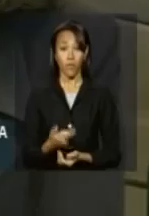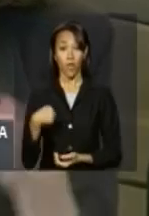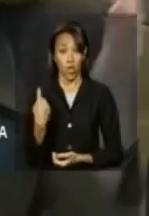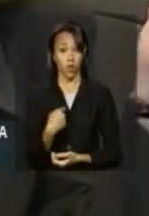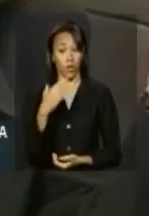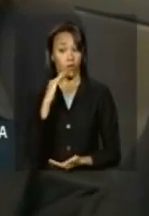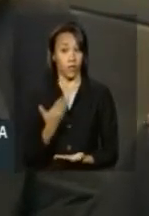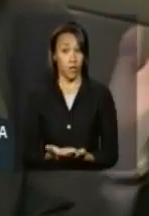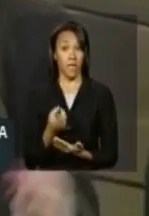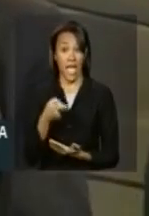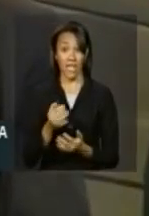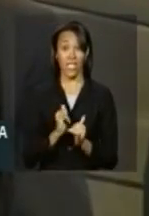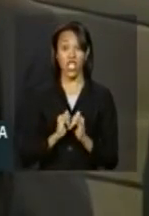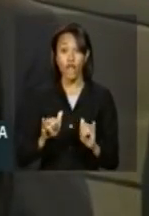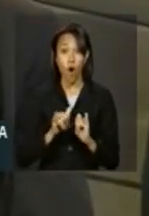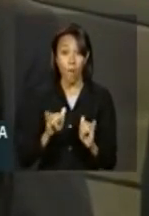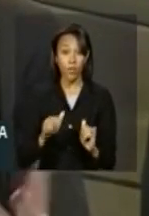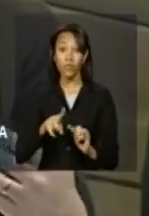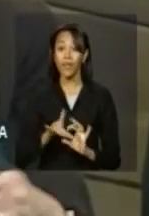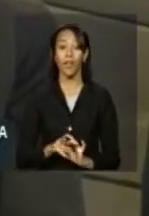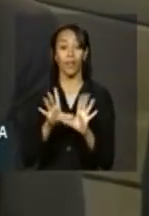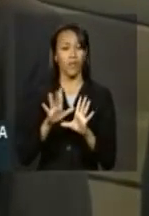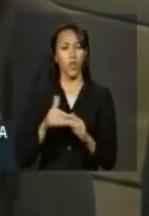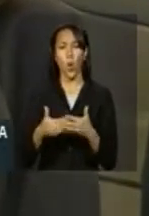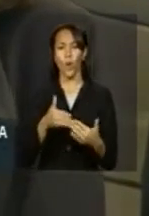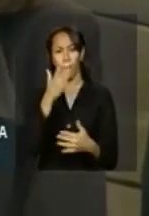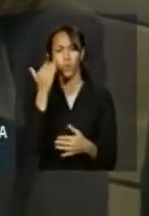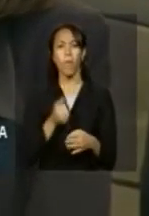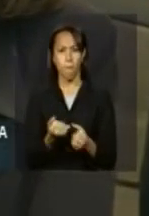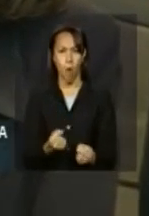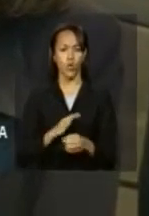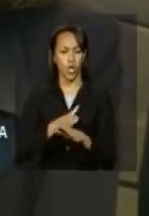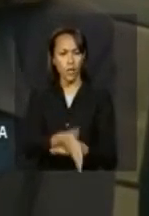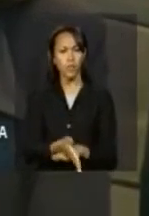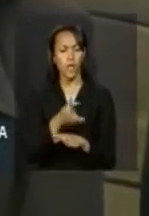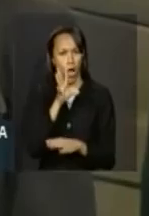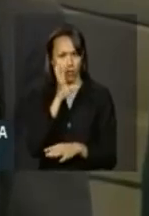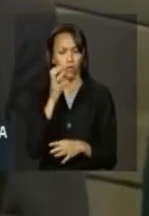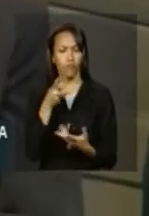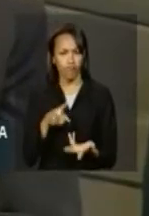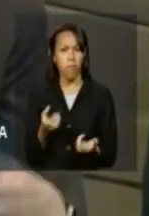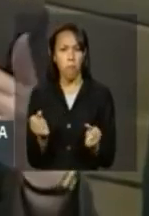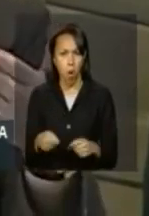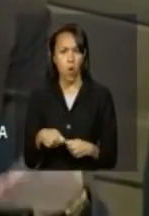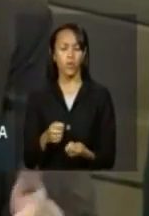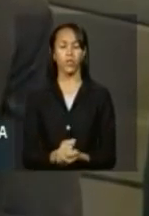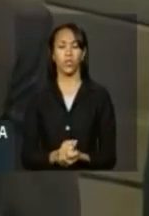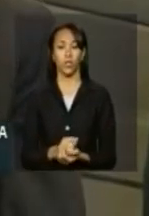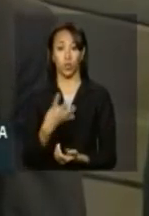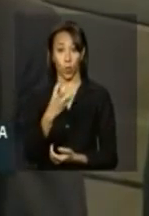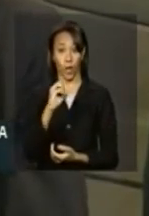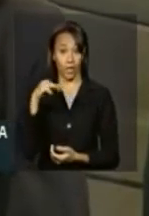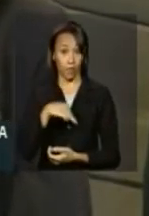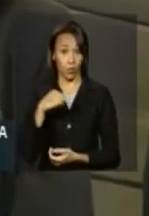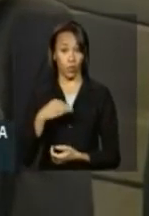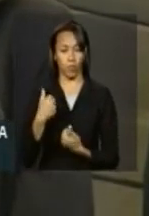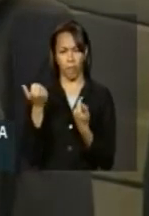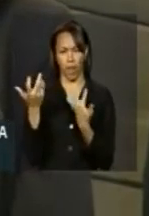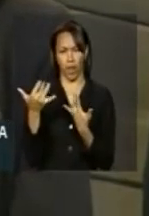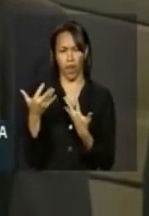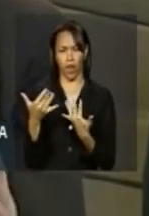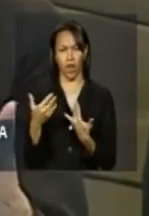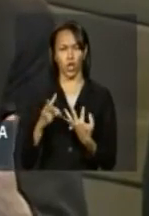acreditamos que, como essas informações estão todas disponibilizadas, eu vou fazer aqueles 40 minutos tradicionais que eu apresentava